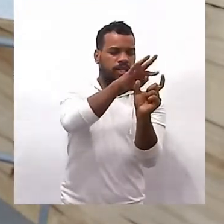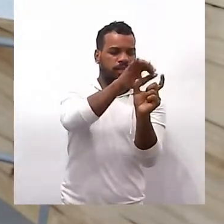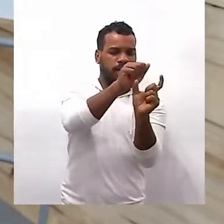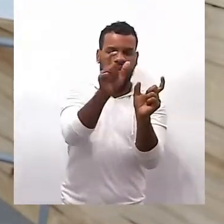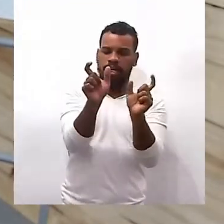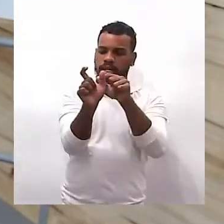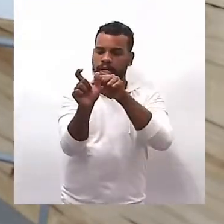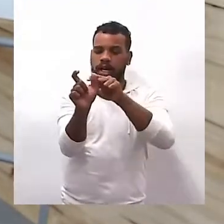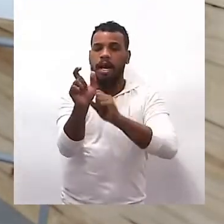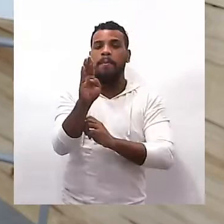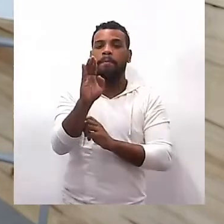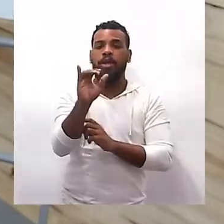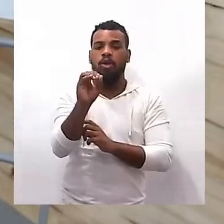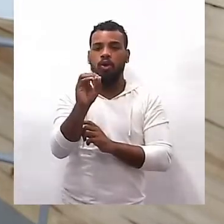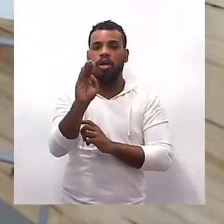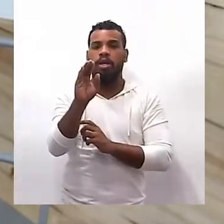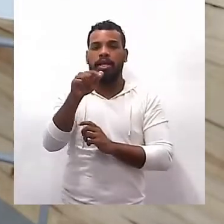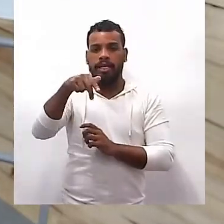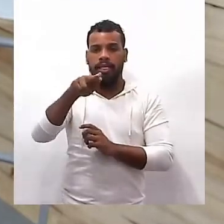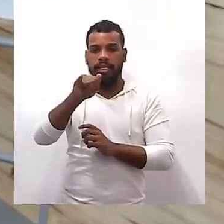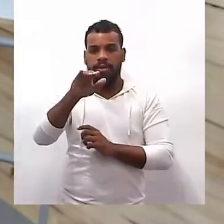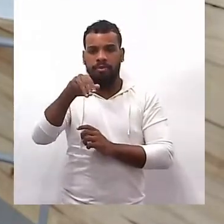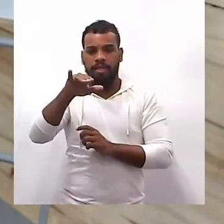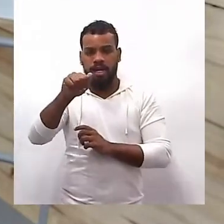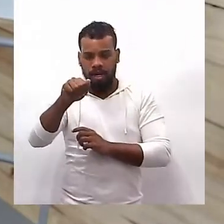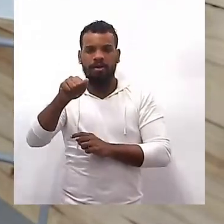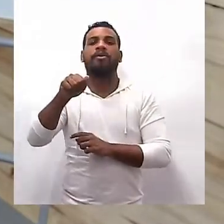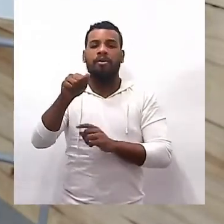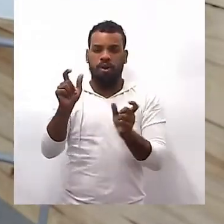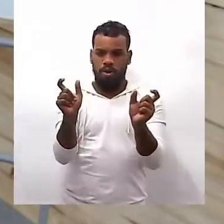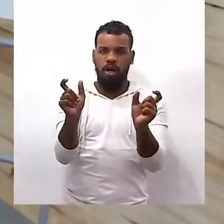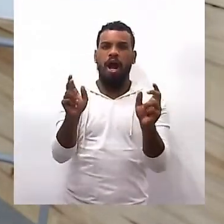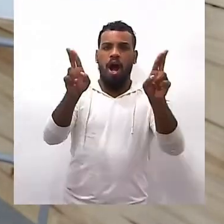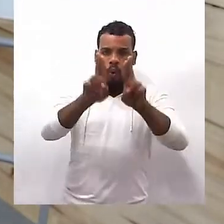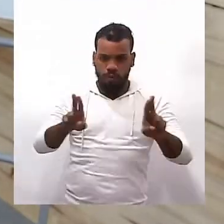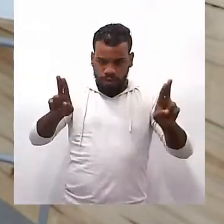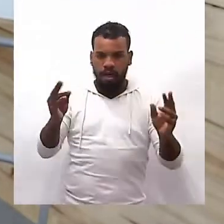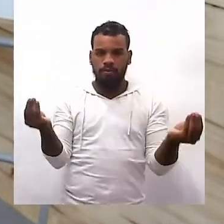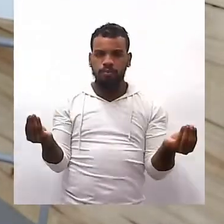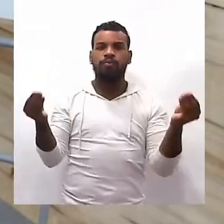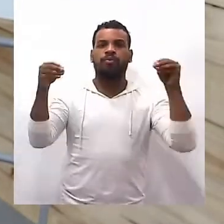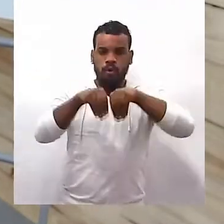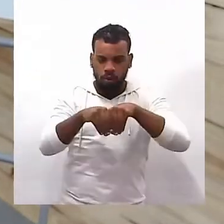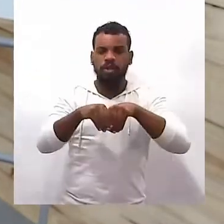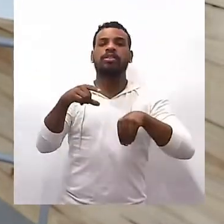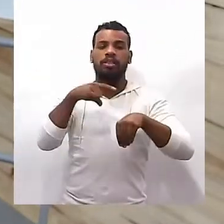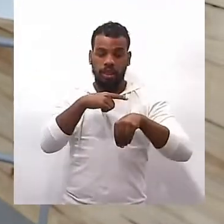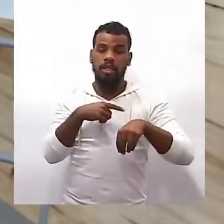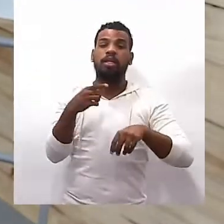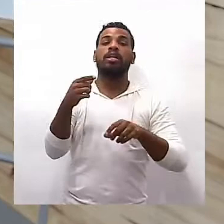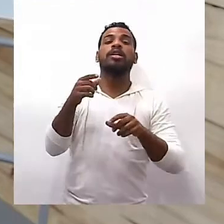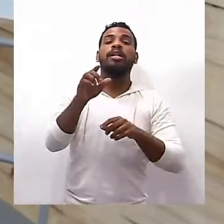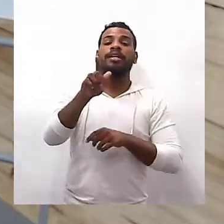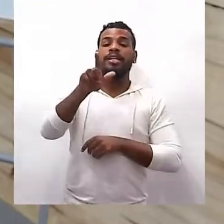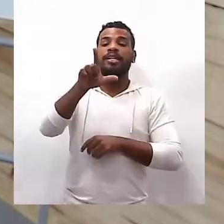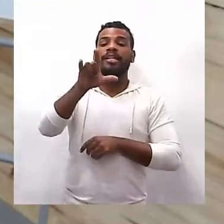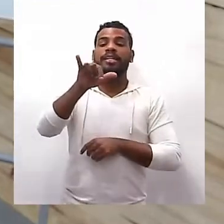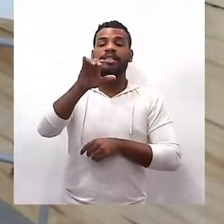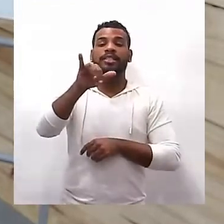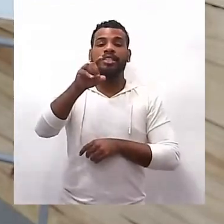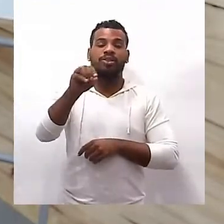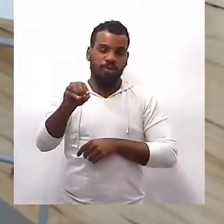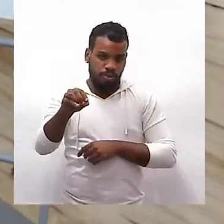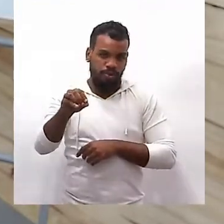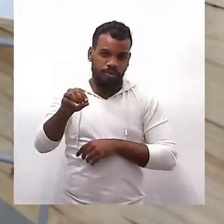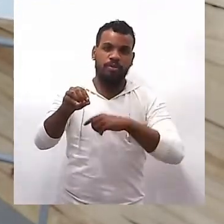várias aulas aqui no EducaPE, lembrem que dentro da bioquímica eu tenho um composto orgânico chamado de glicídio ou